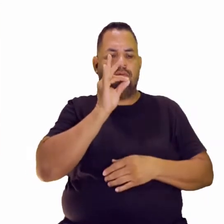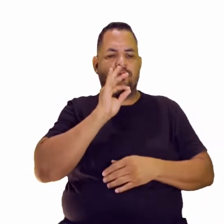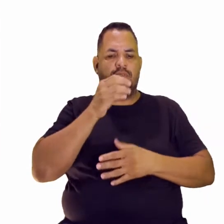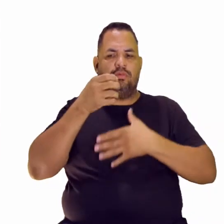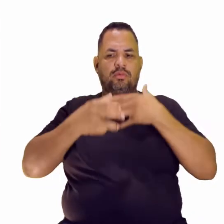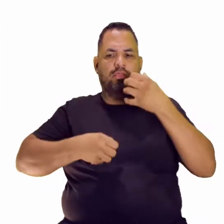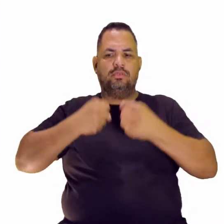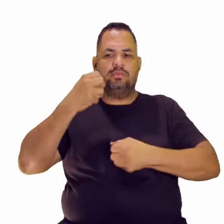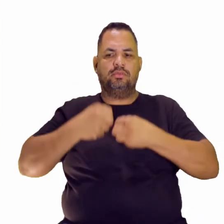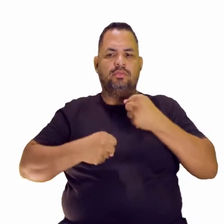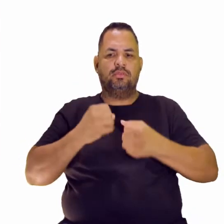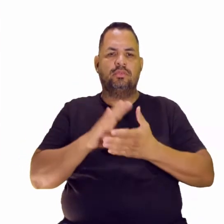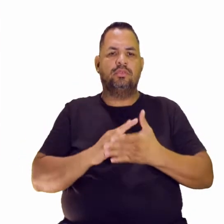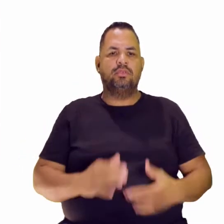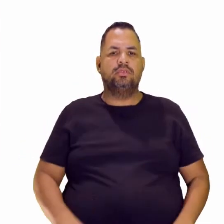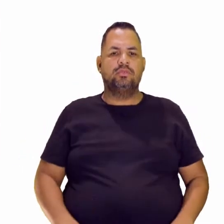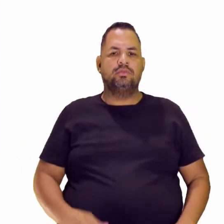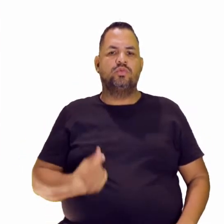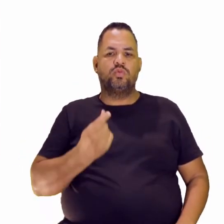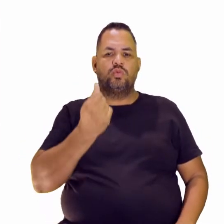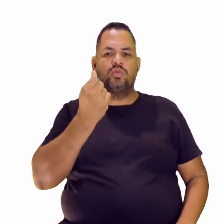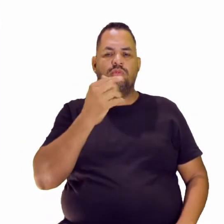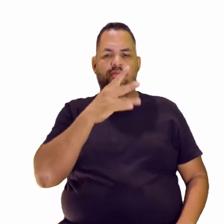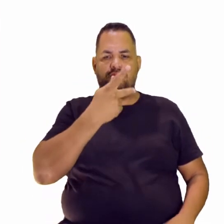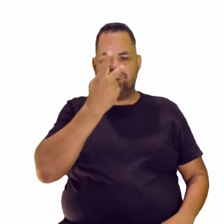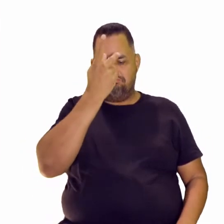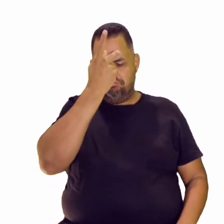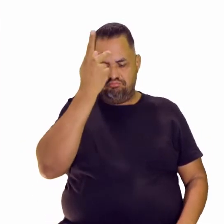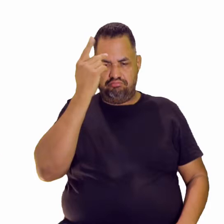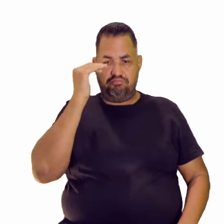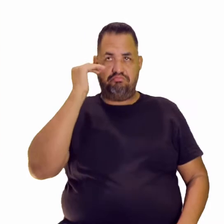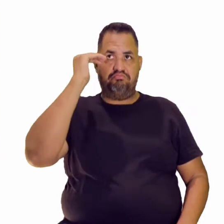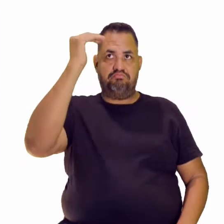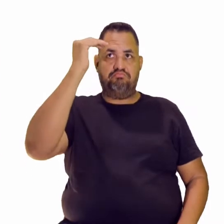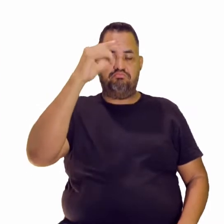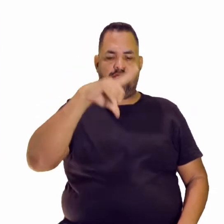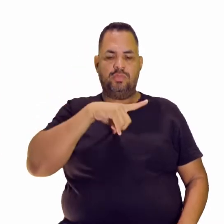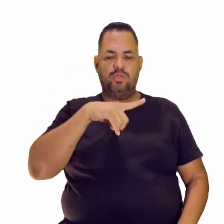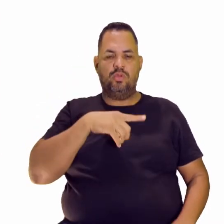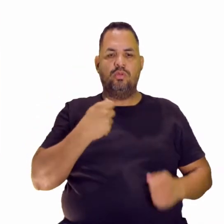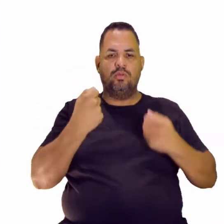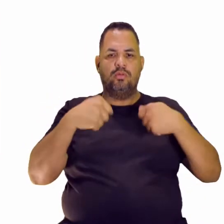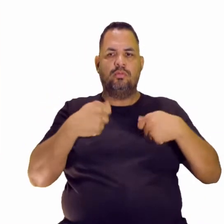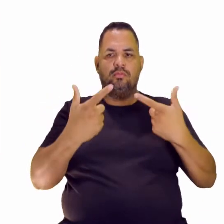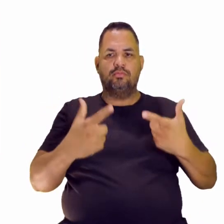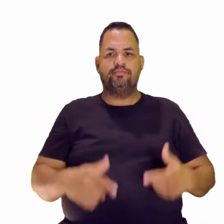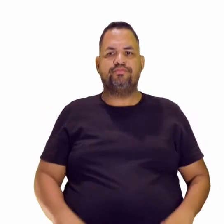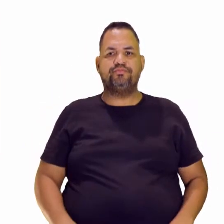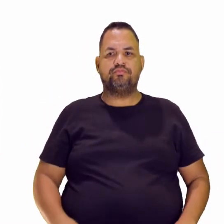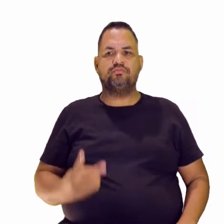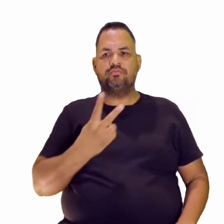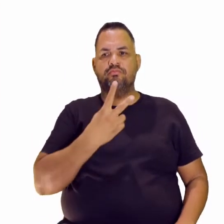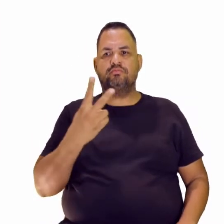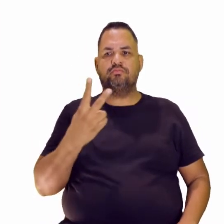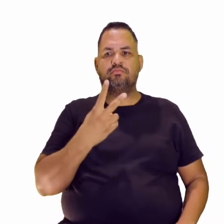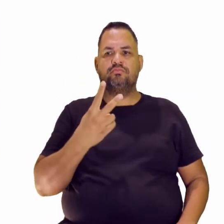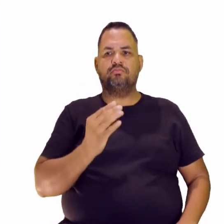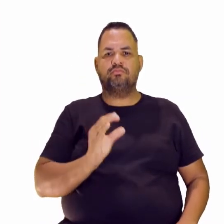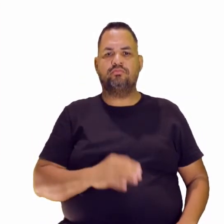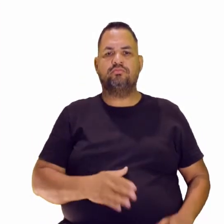leite. Então, os ricos que dominavam o poder naquele tempo, né, eram dois grupos.